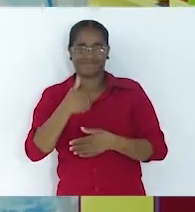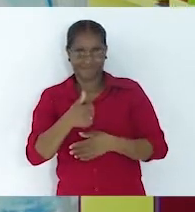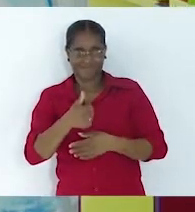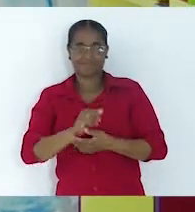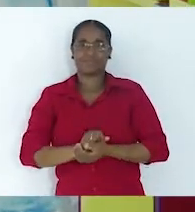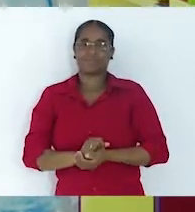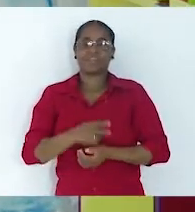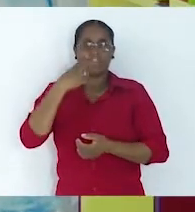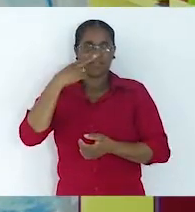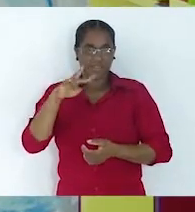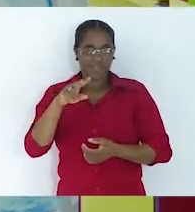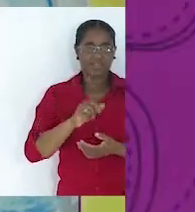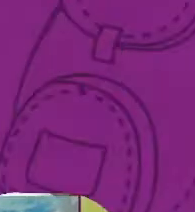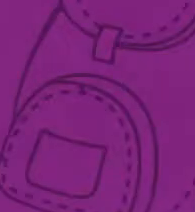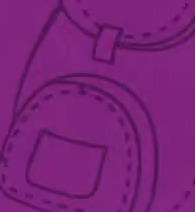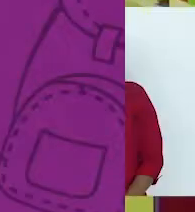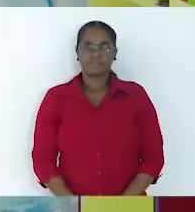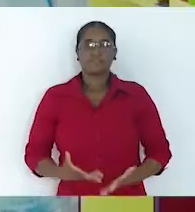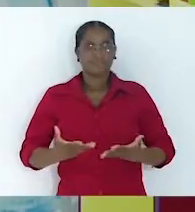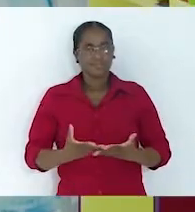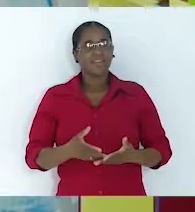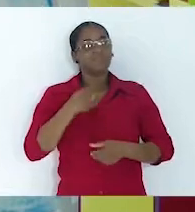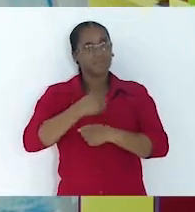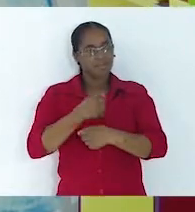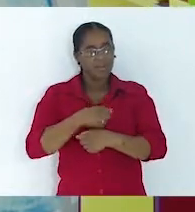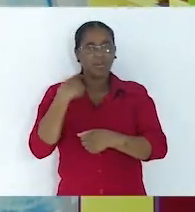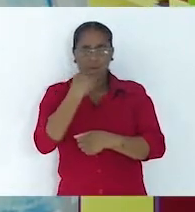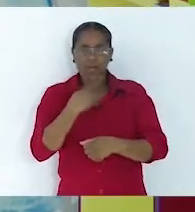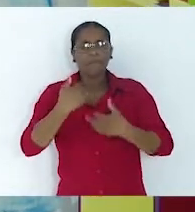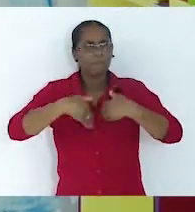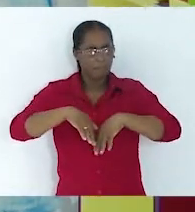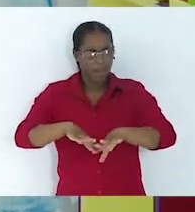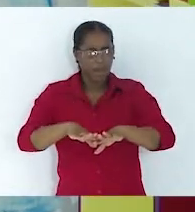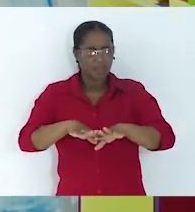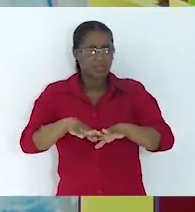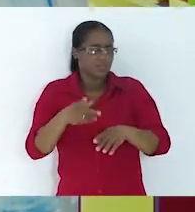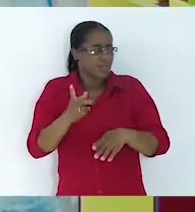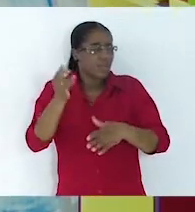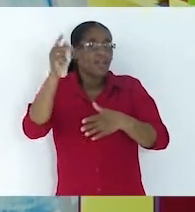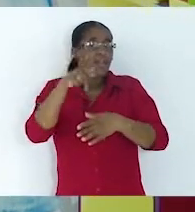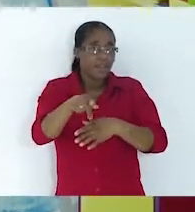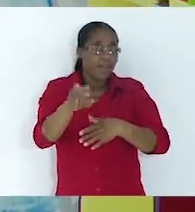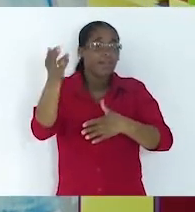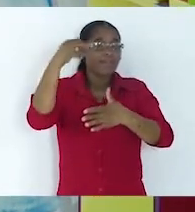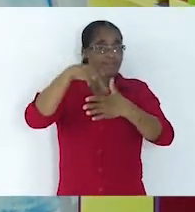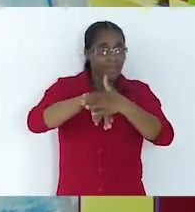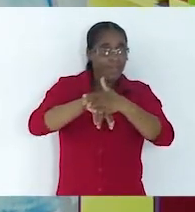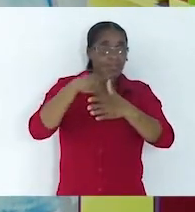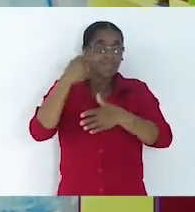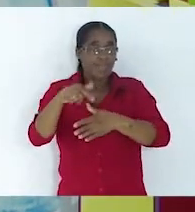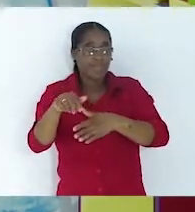visto que no excerto B é uma produção oral, mas isso não significa que lá dentro também não tenha todos os